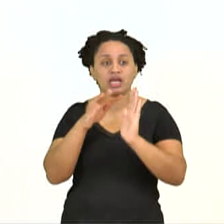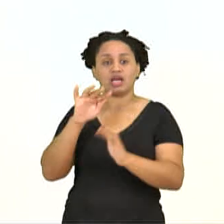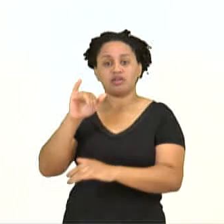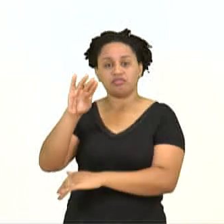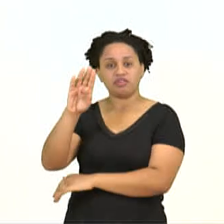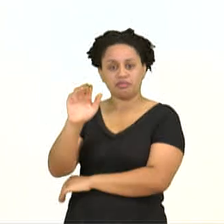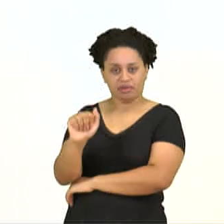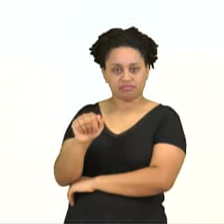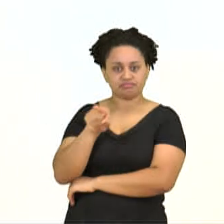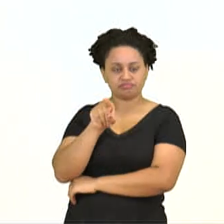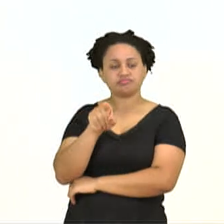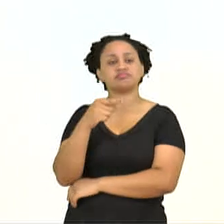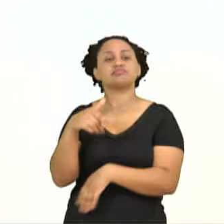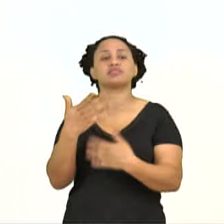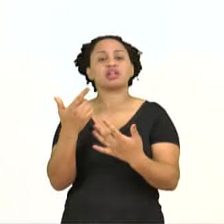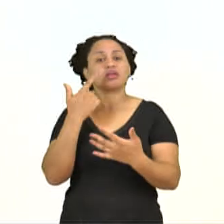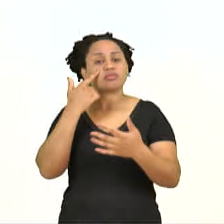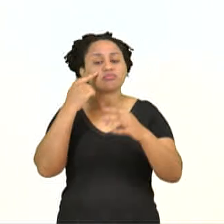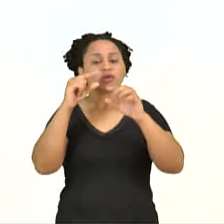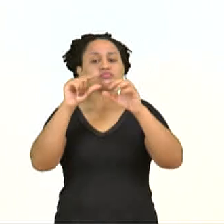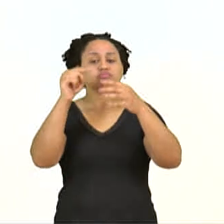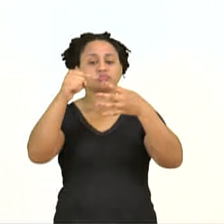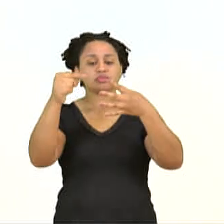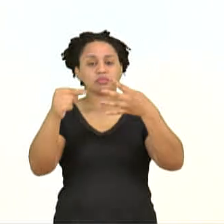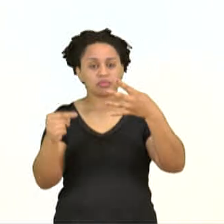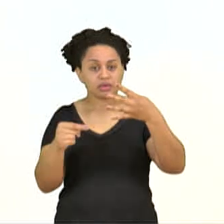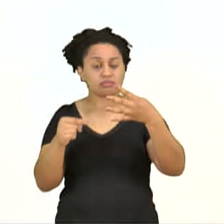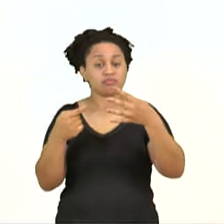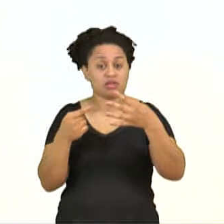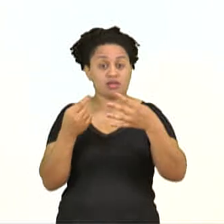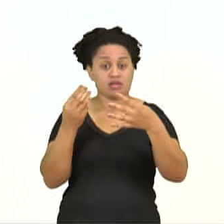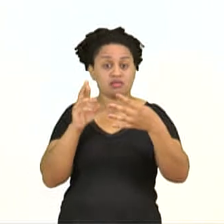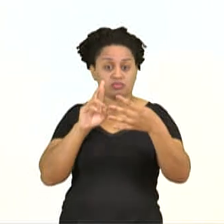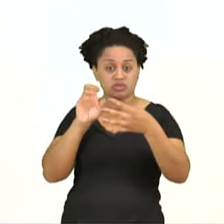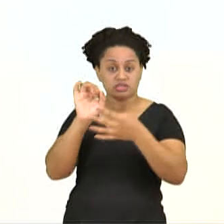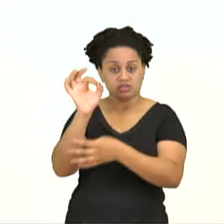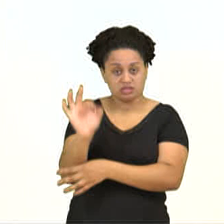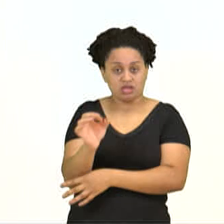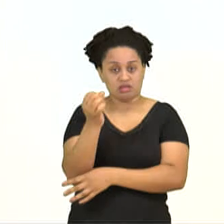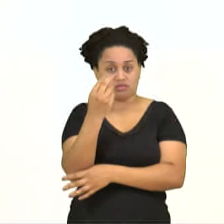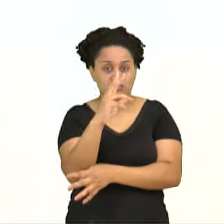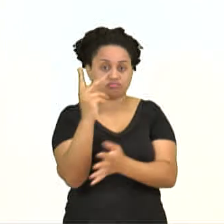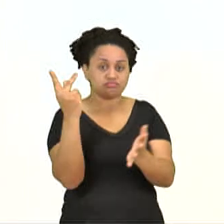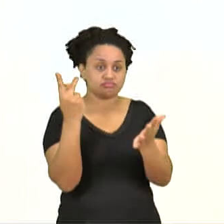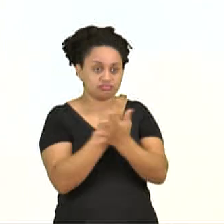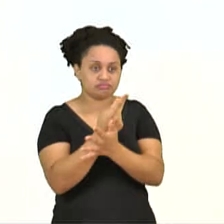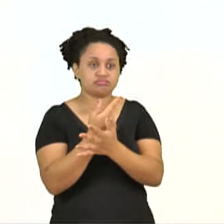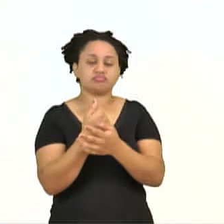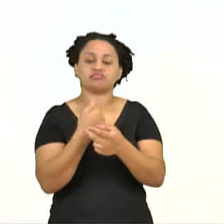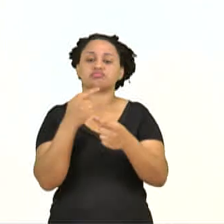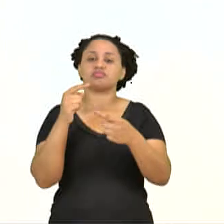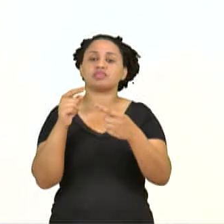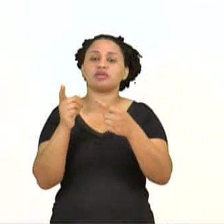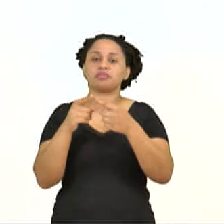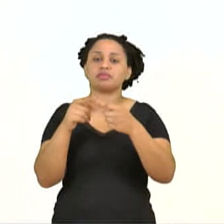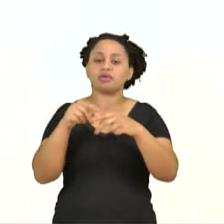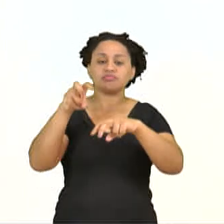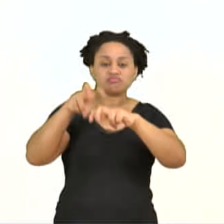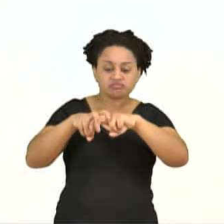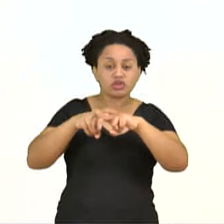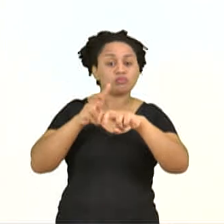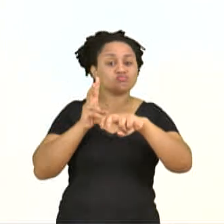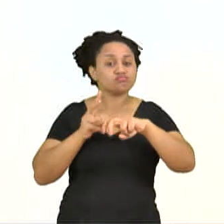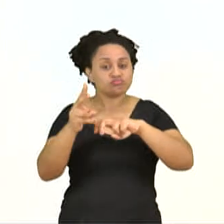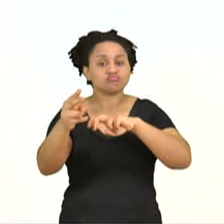assim, considera as alternativas e assinale a verdadeira ou falsa. O atleta deve permanecer sentado na cadeira durante a